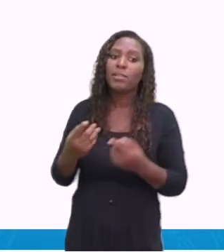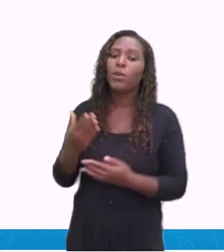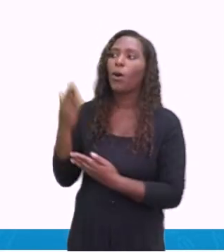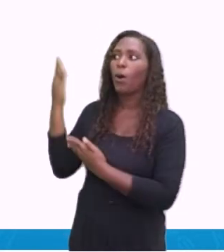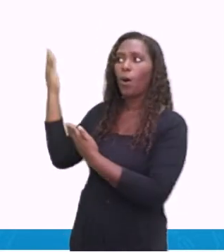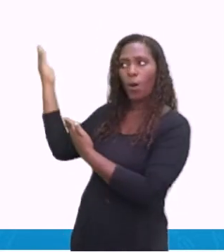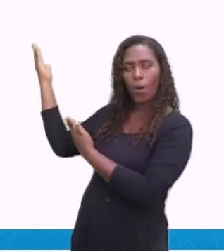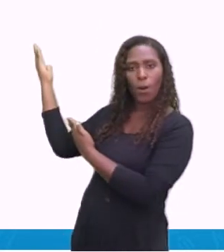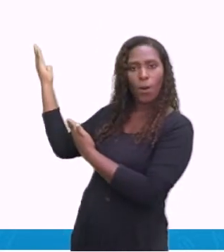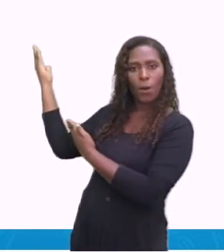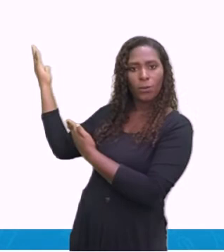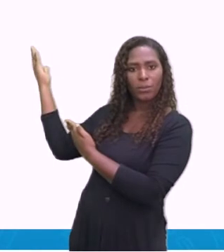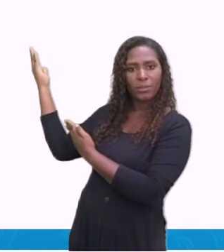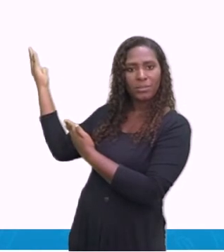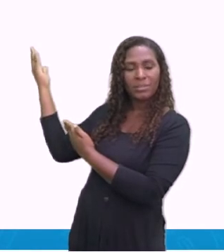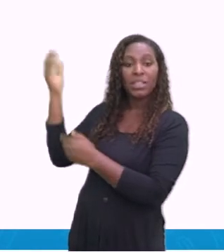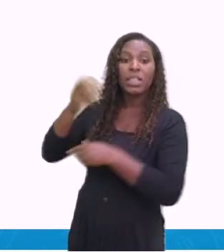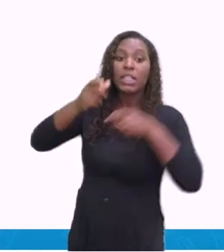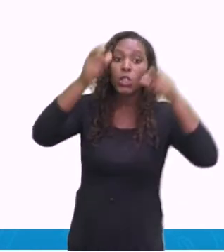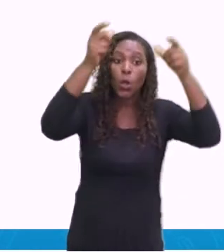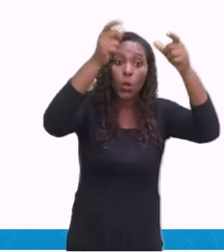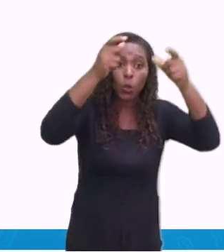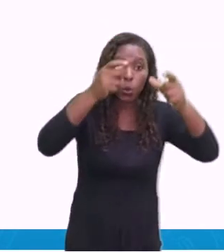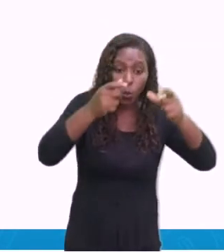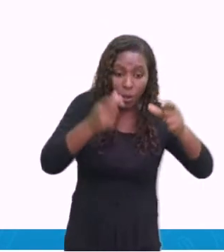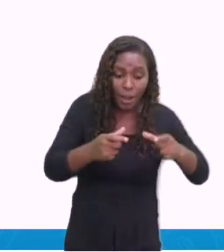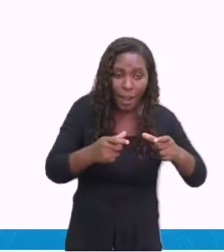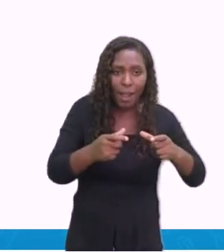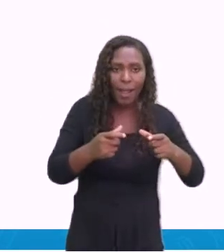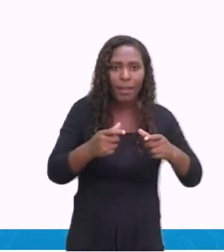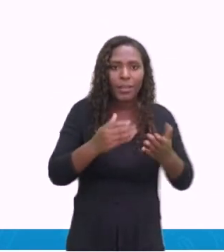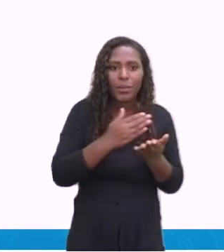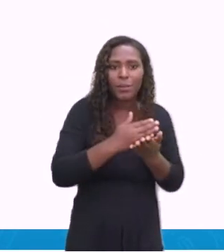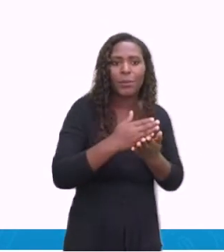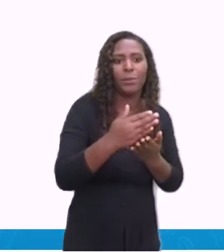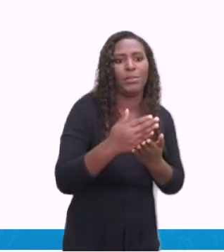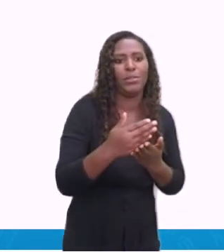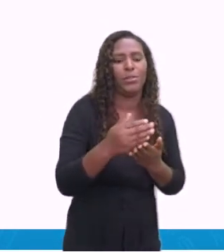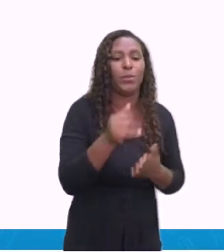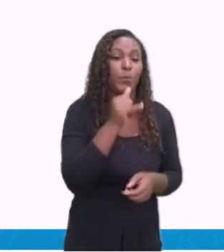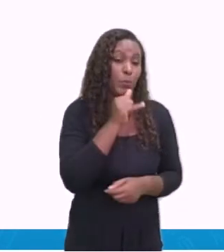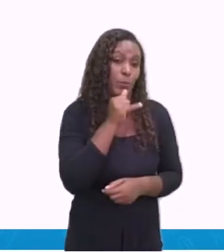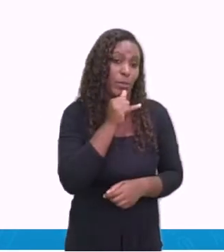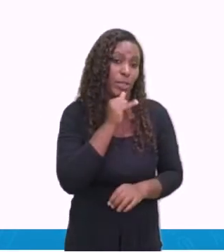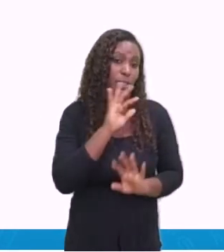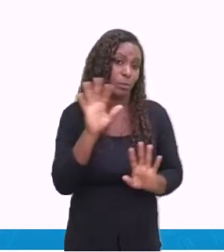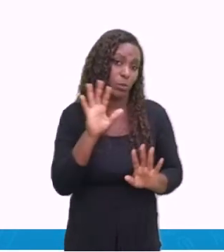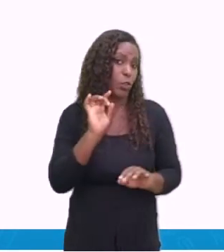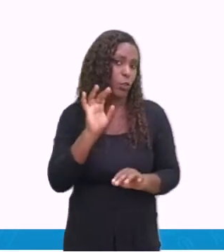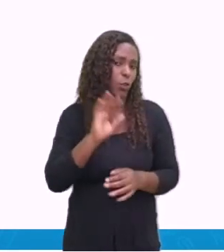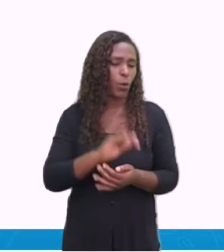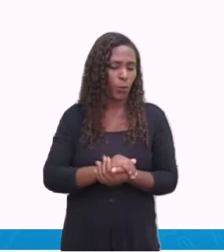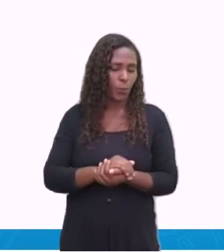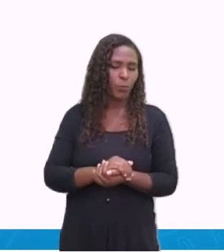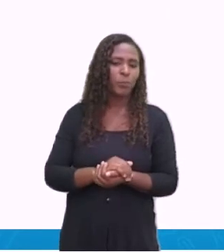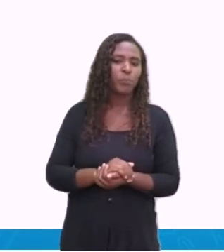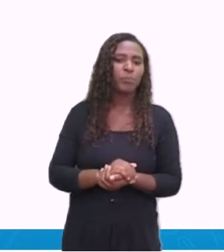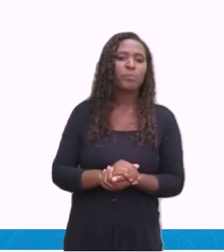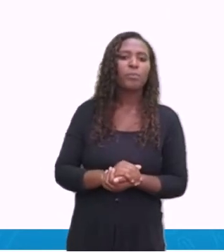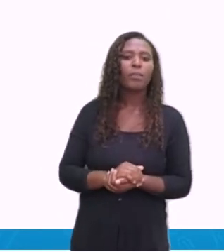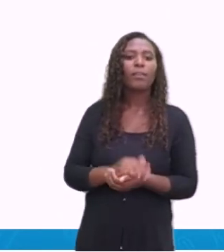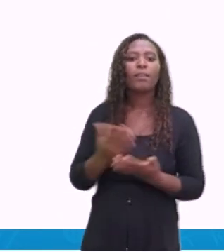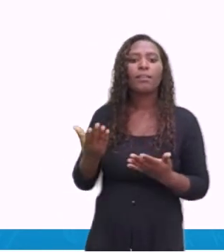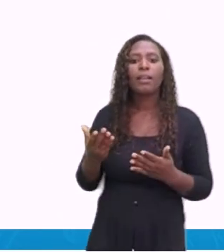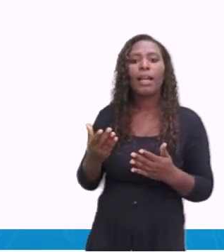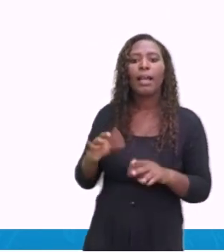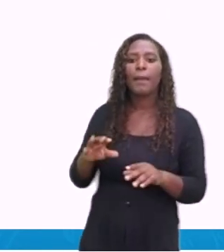iniciou, tá bom? É só mesmo para exemplificar. A mão de obra escrava, os primeiros a